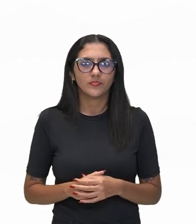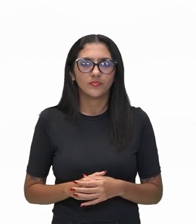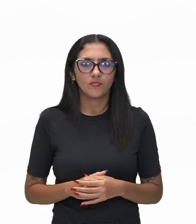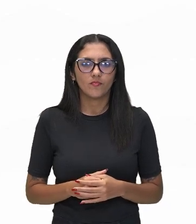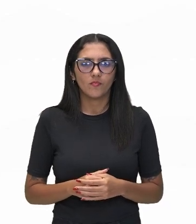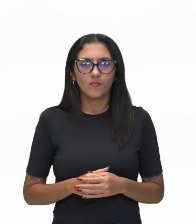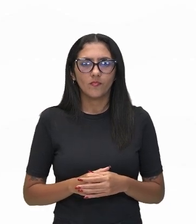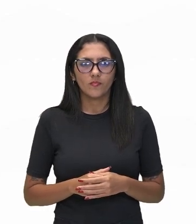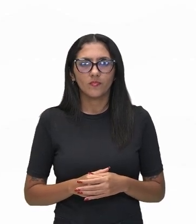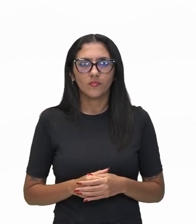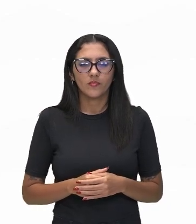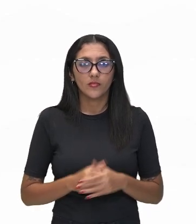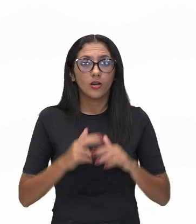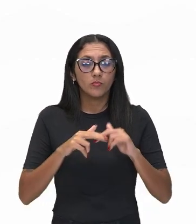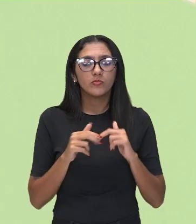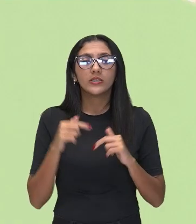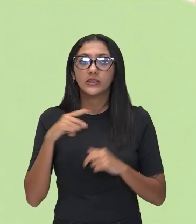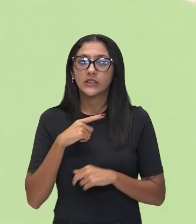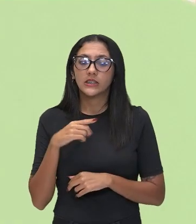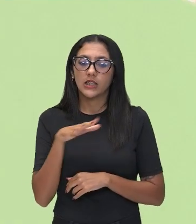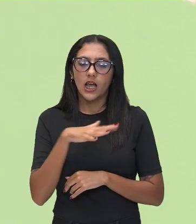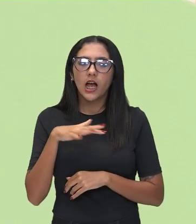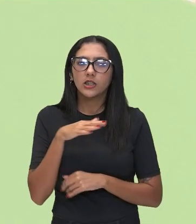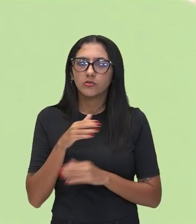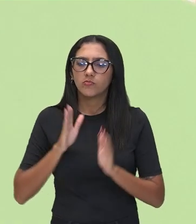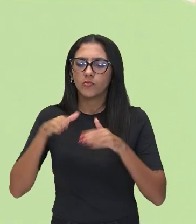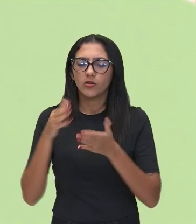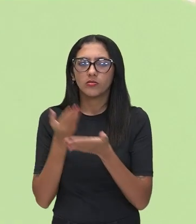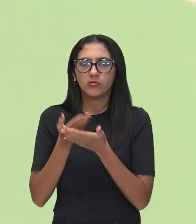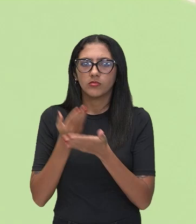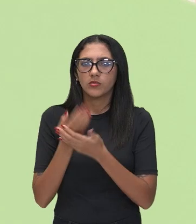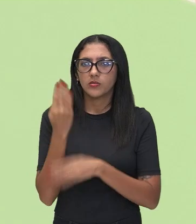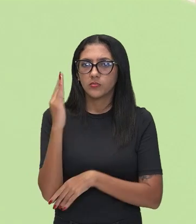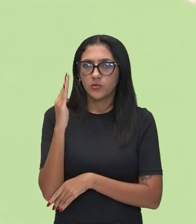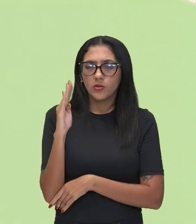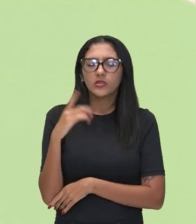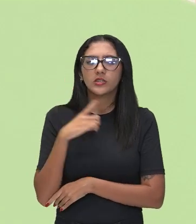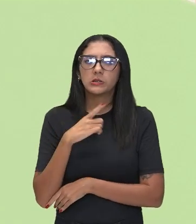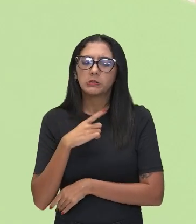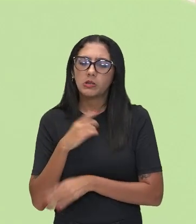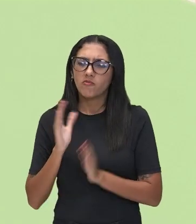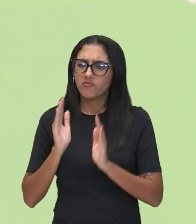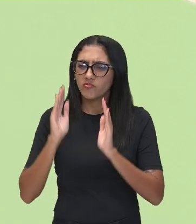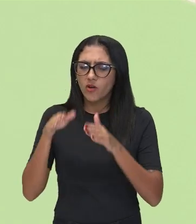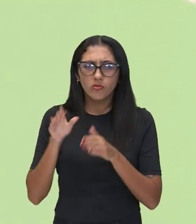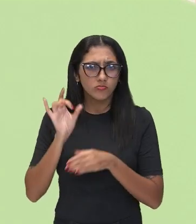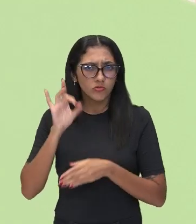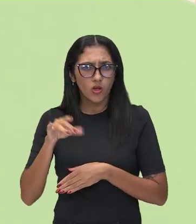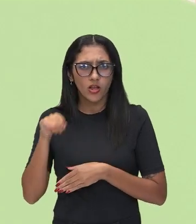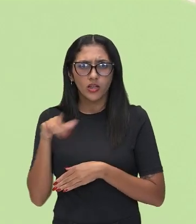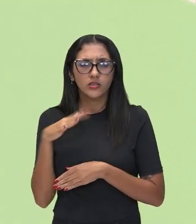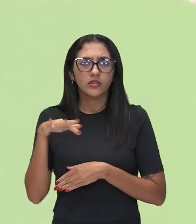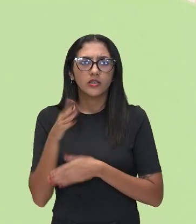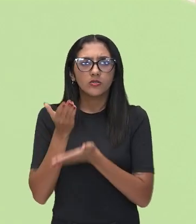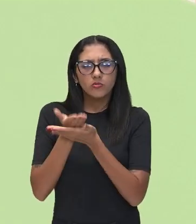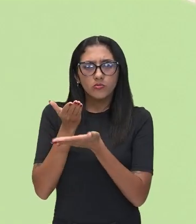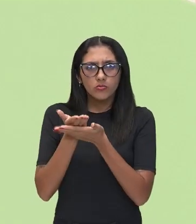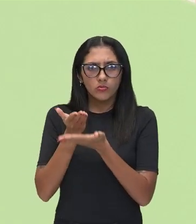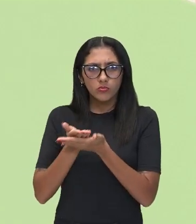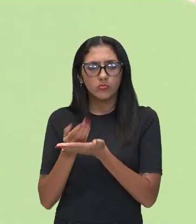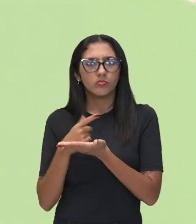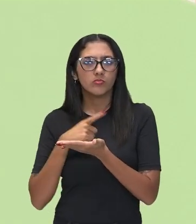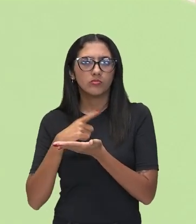essa área da biologia que estuda esses processos biológicos, né, que